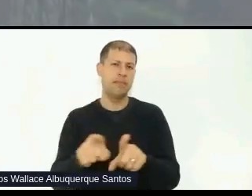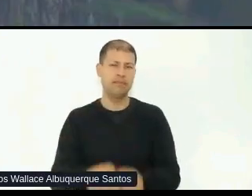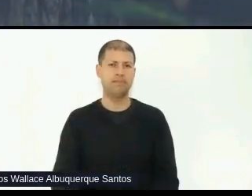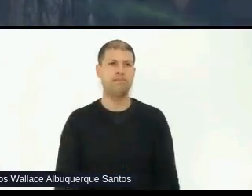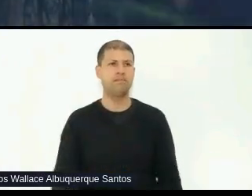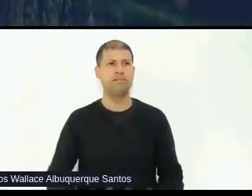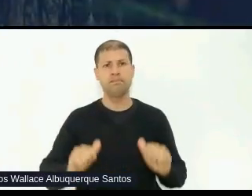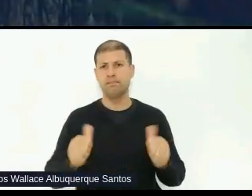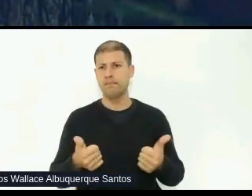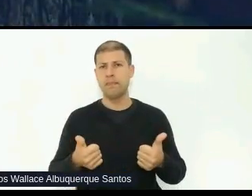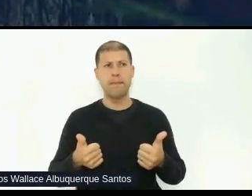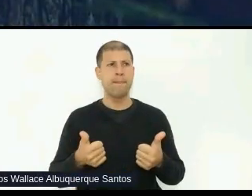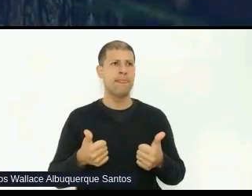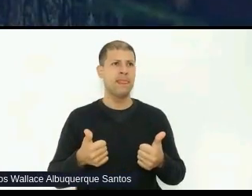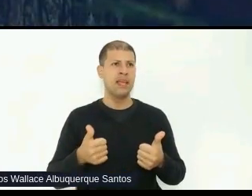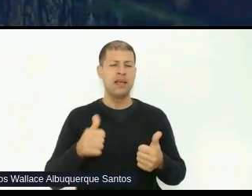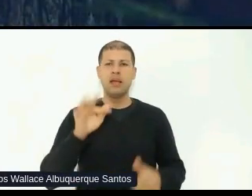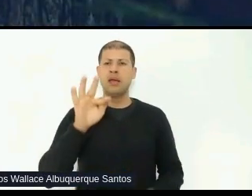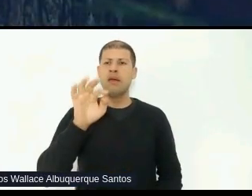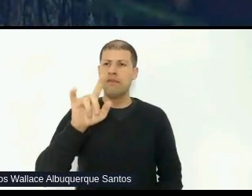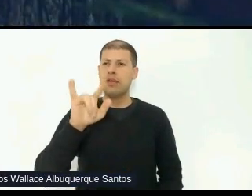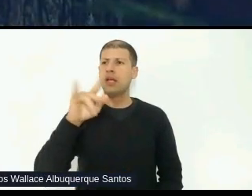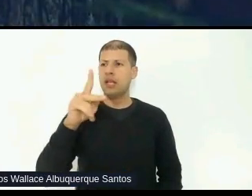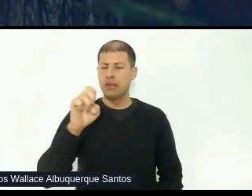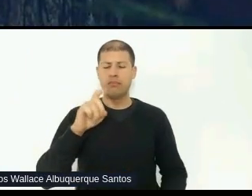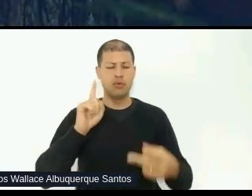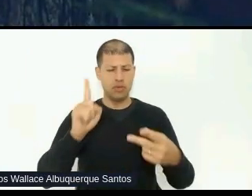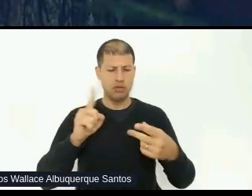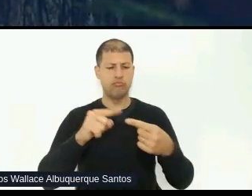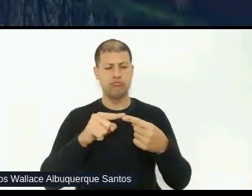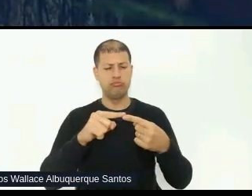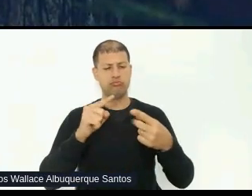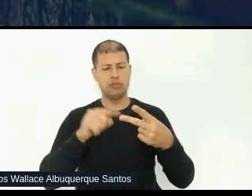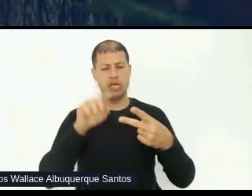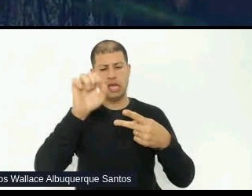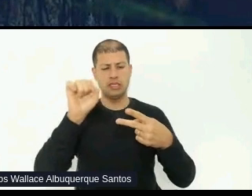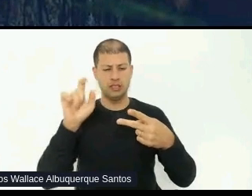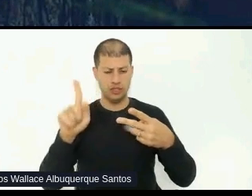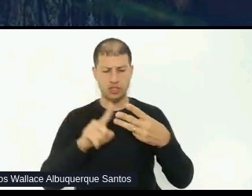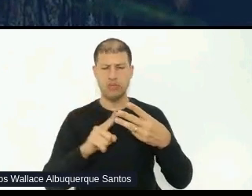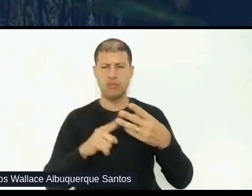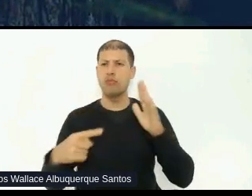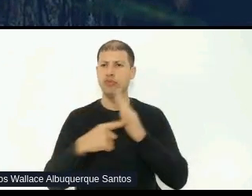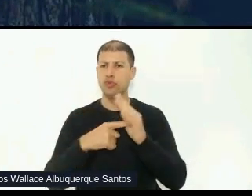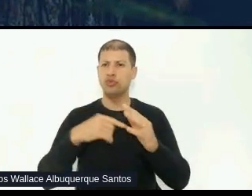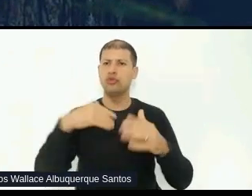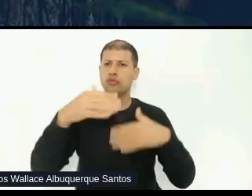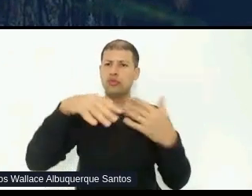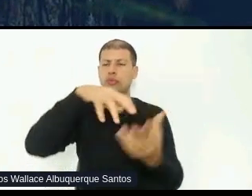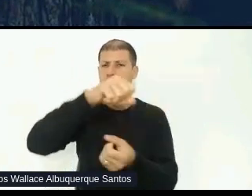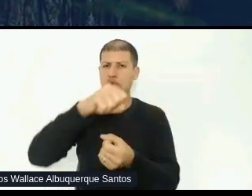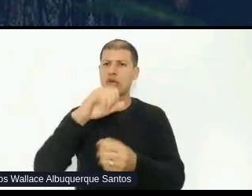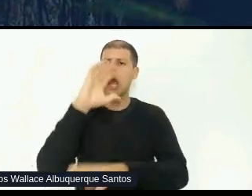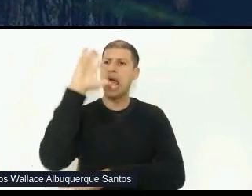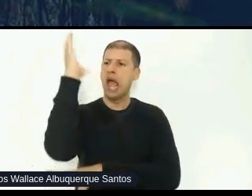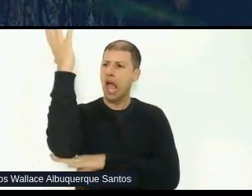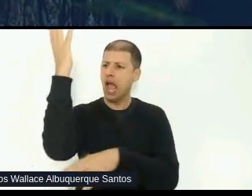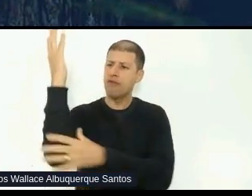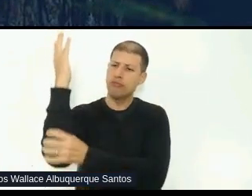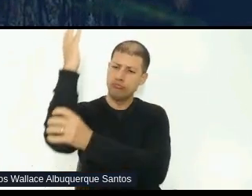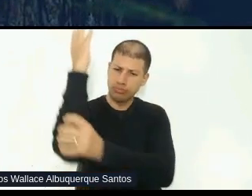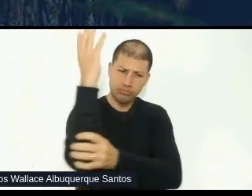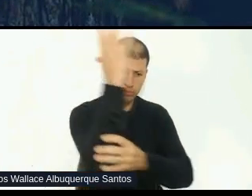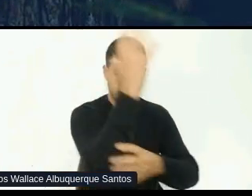Beleza. Felipe, objetivos de desenvolvimento sustentável, tem que plantar mais árvore, então isso tudo é coisa de abraçador de árvore,